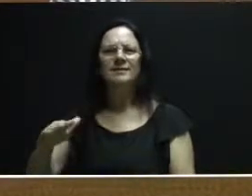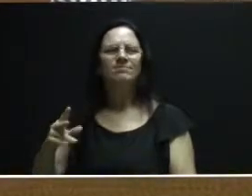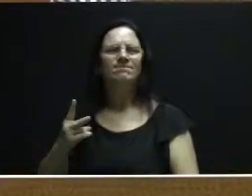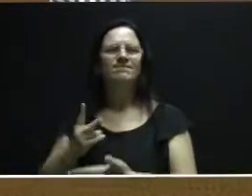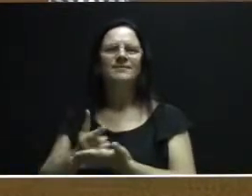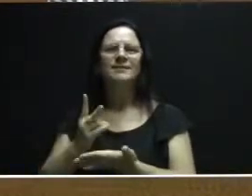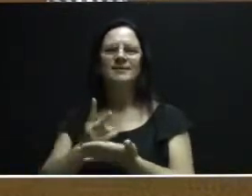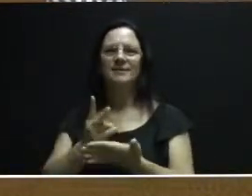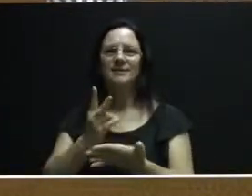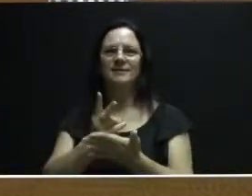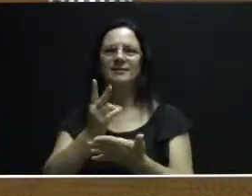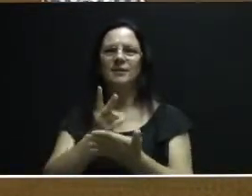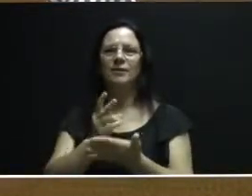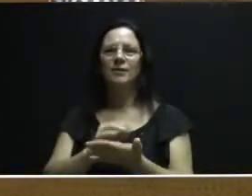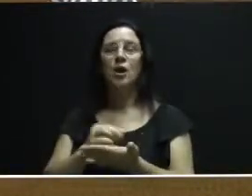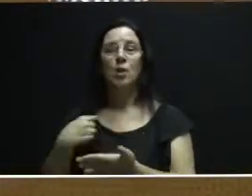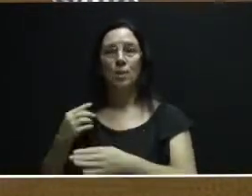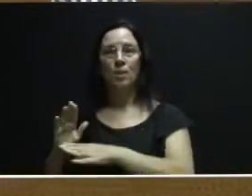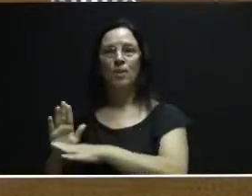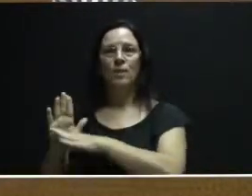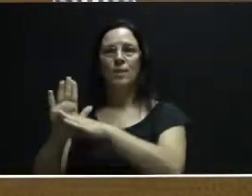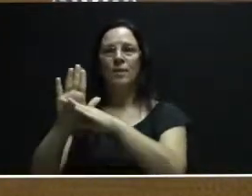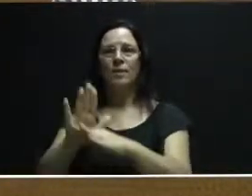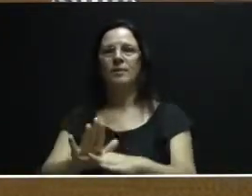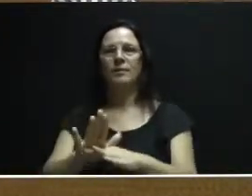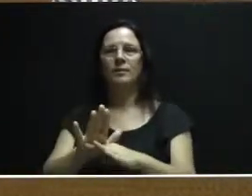nós ajudamos a